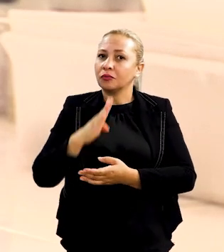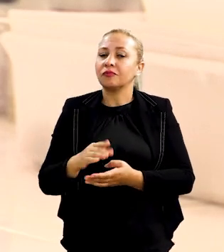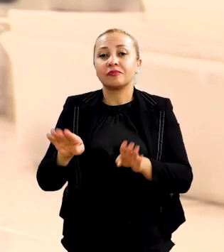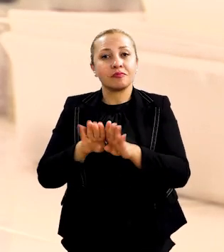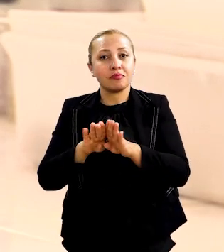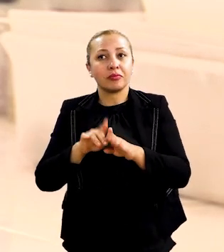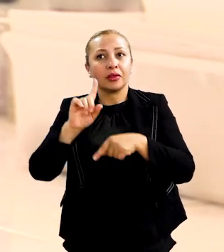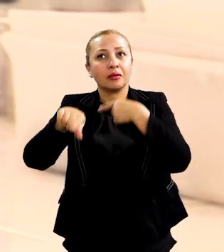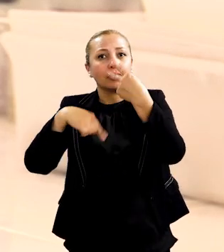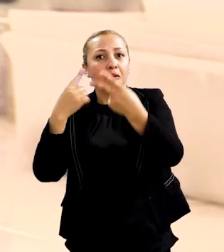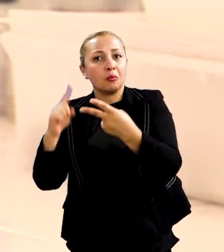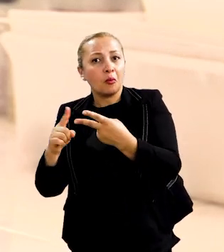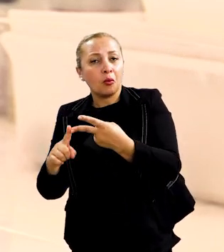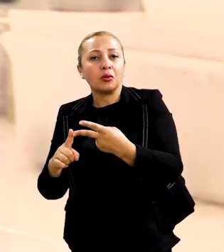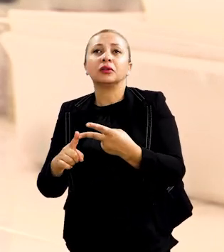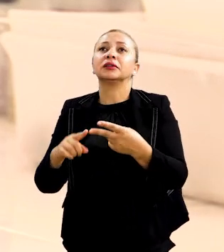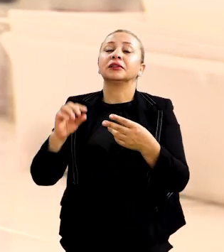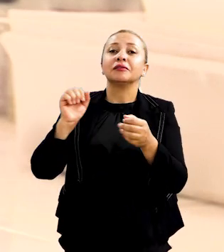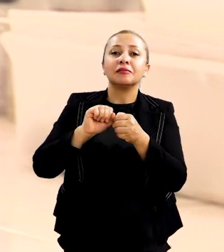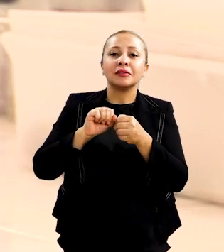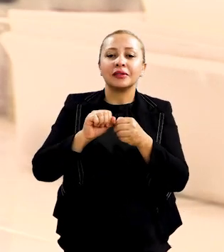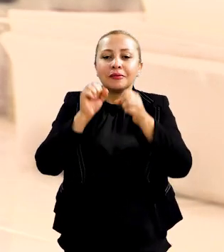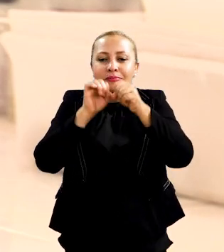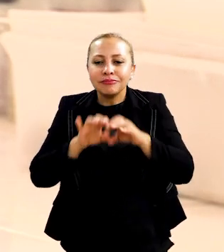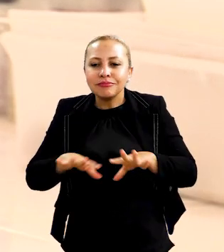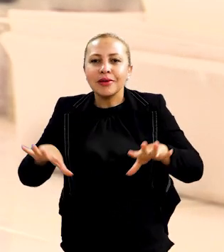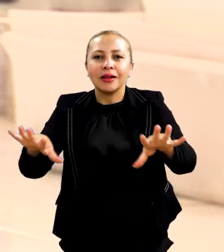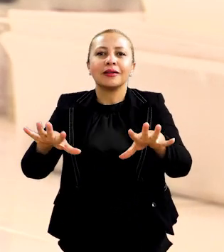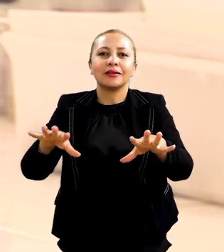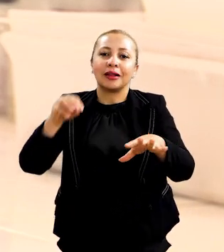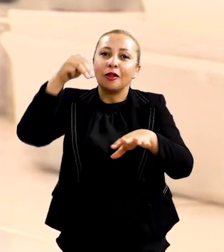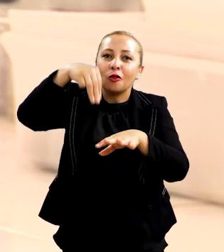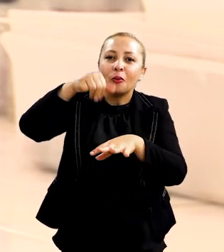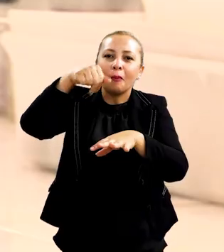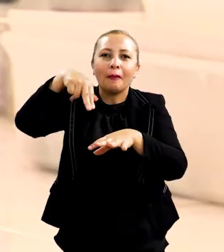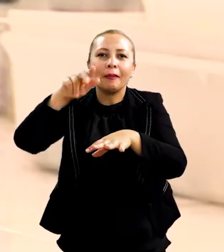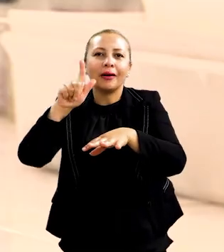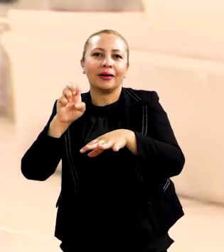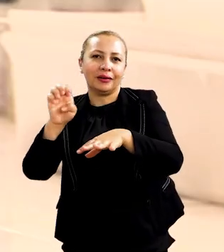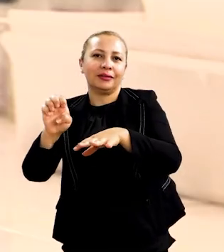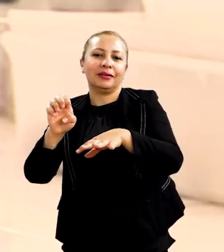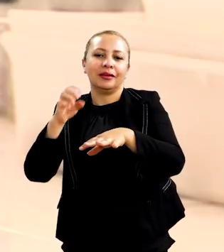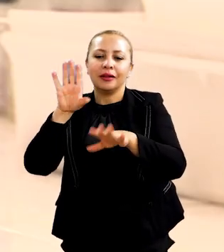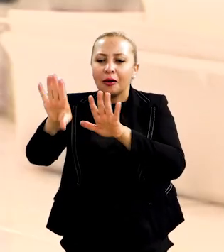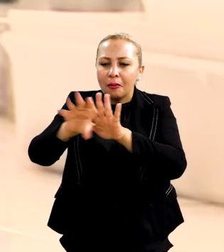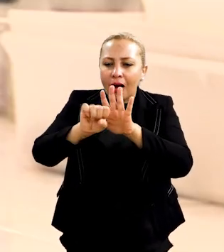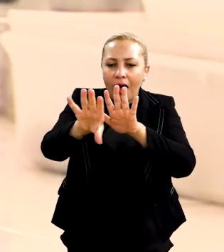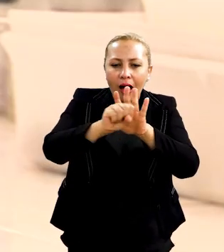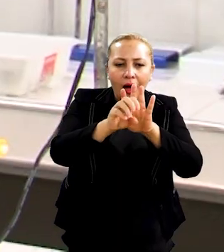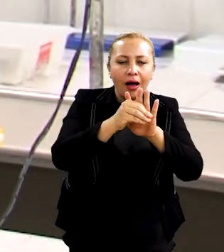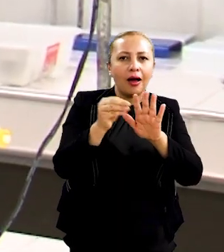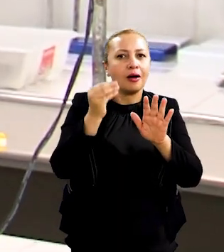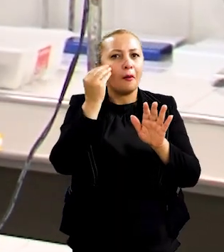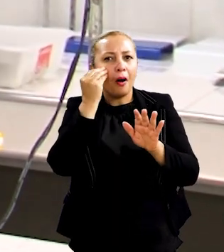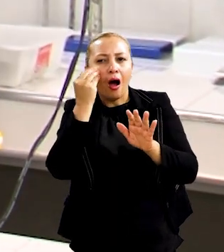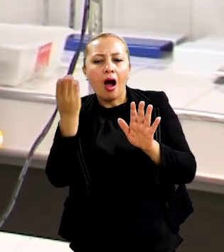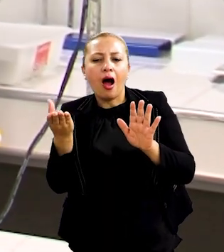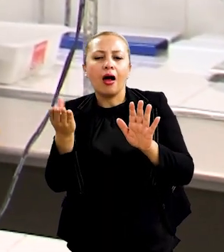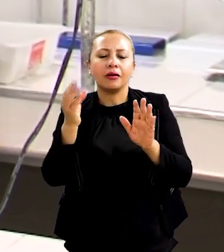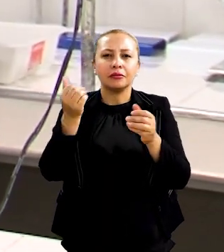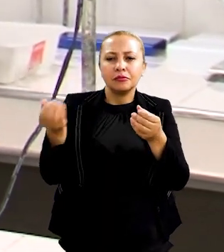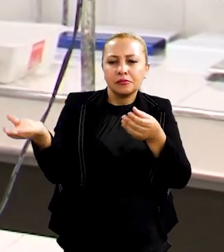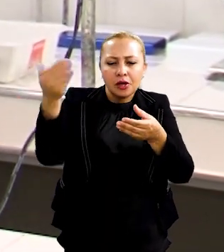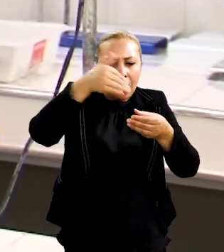também medir essas quantidades no próprio manguezal. Então a gente vai até o manguezal, a gente coleta amostras, a gente traz amostras